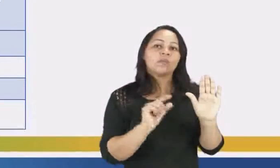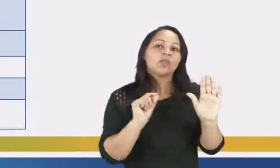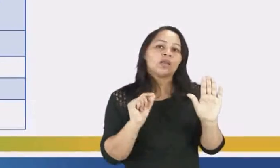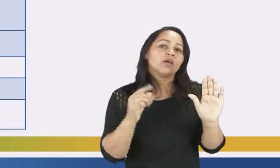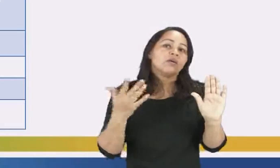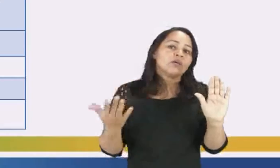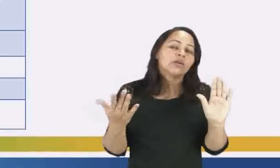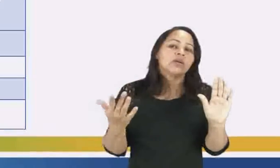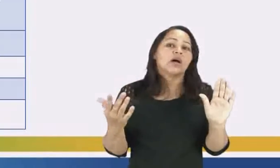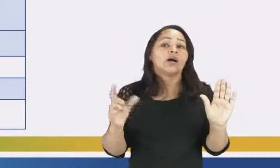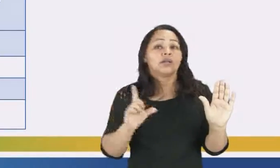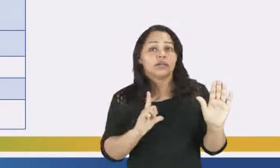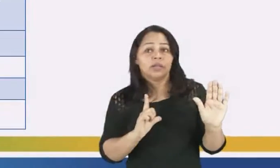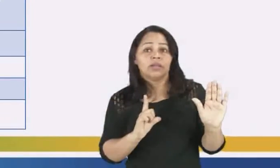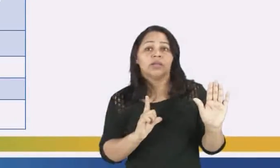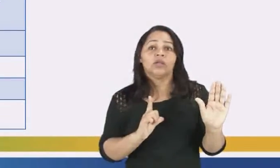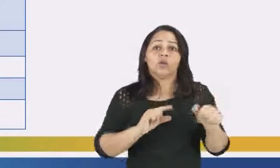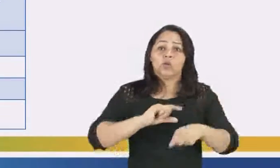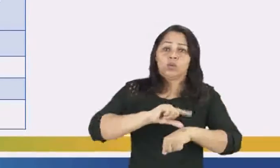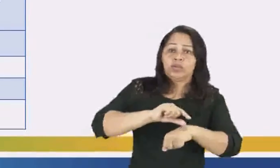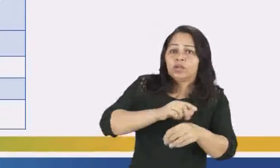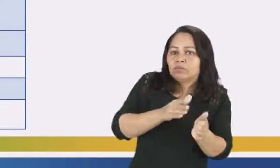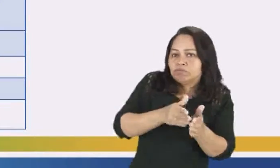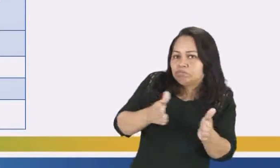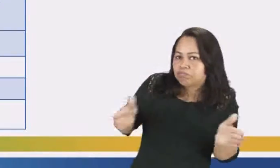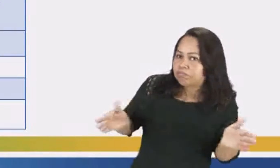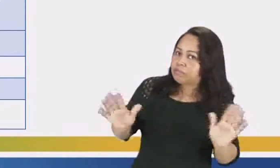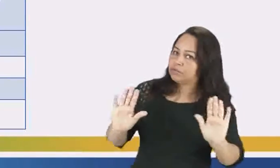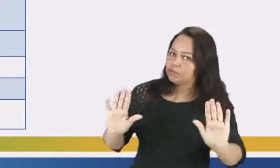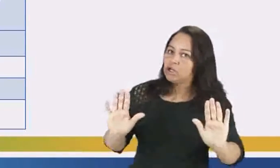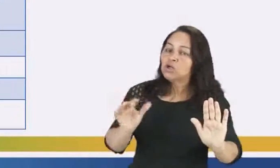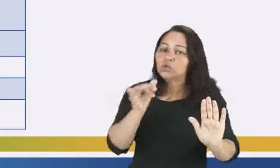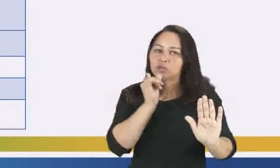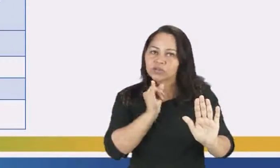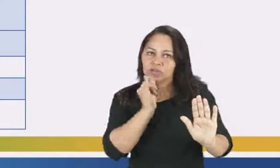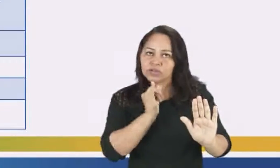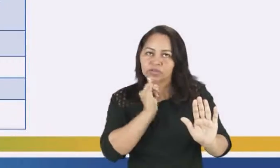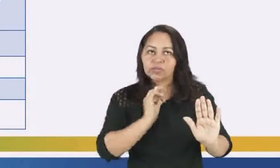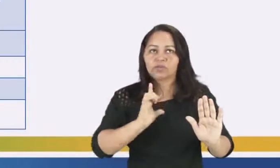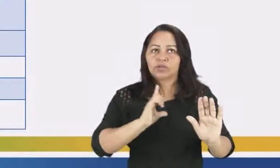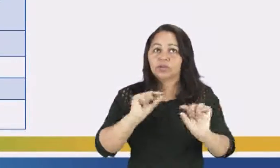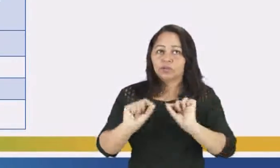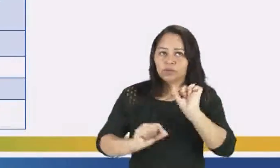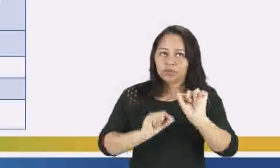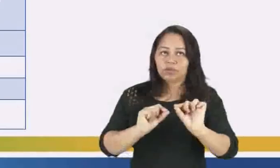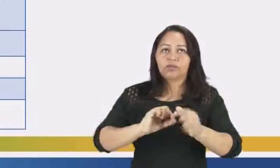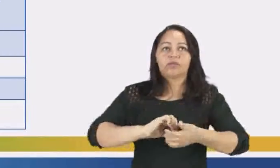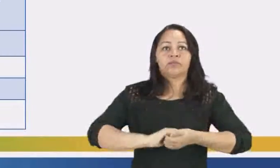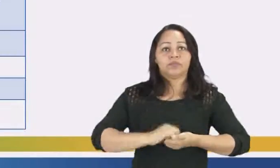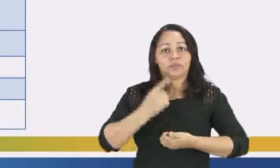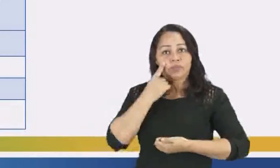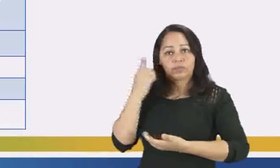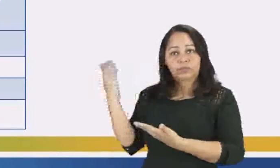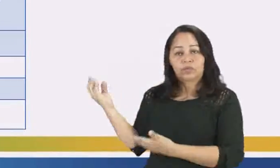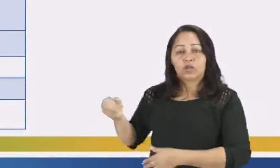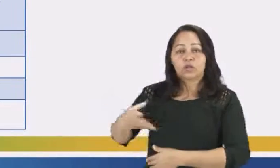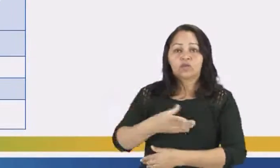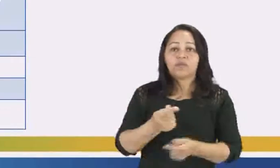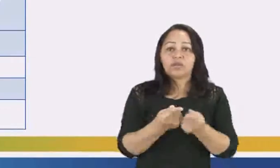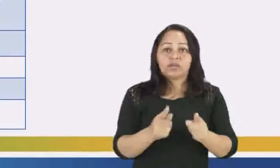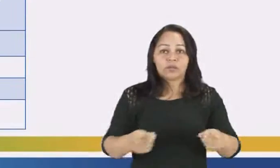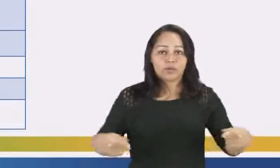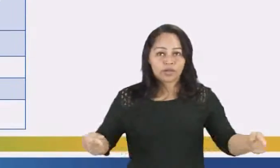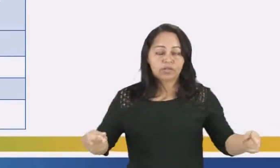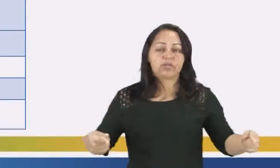em relação ao espaço e o tempo. Então, de acordo com Celso Cunha e Linda Sintra, em Nova Gramática do Português Contemporâneo,